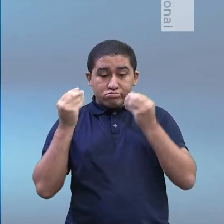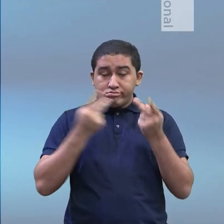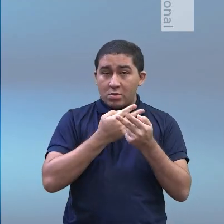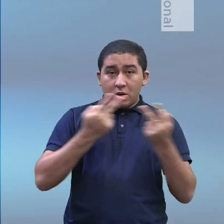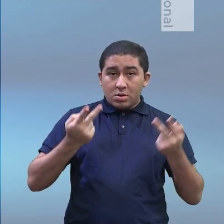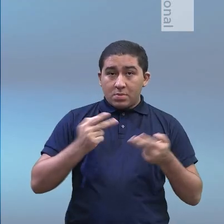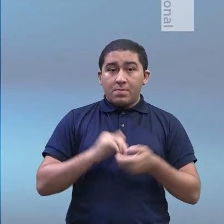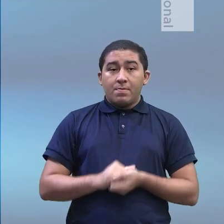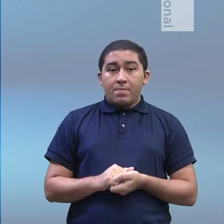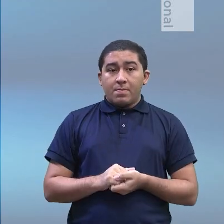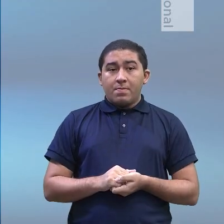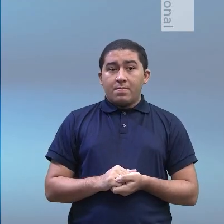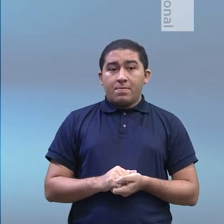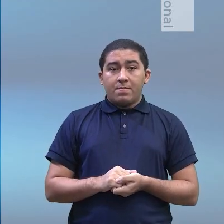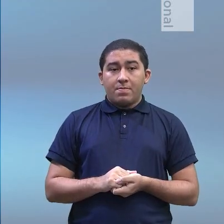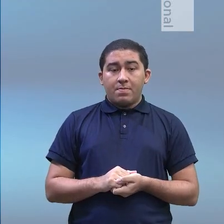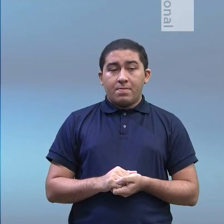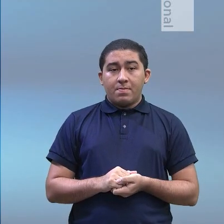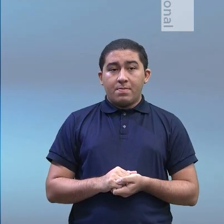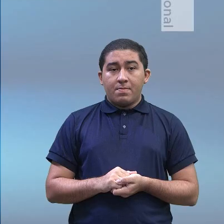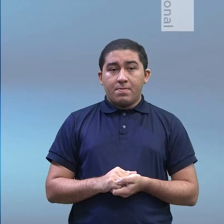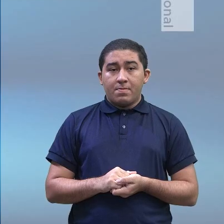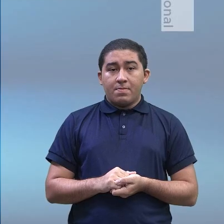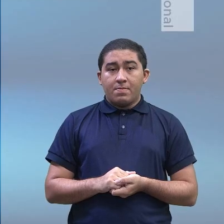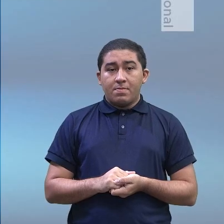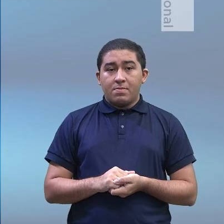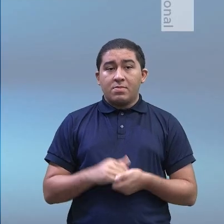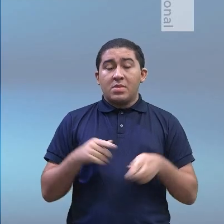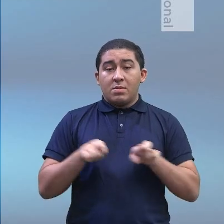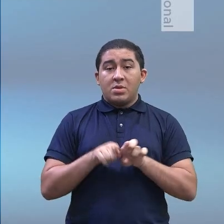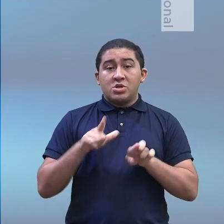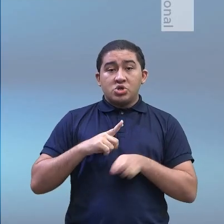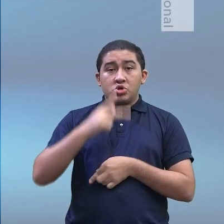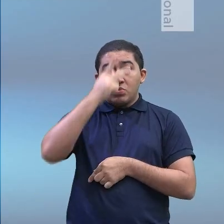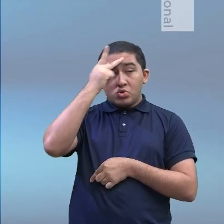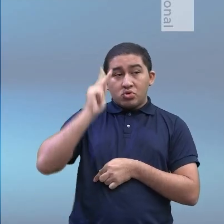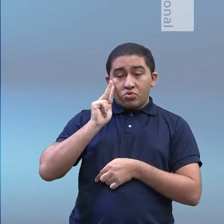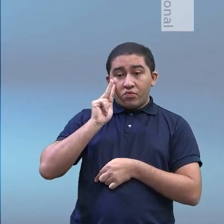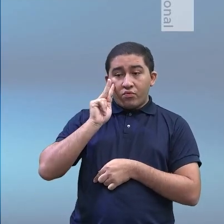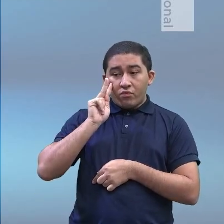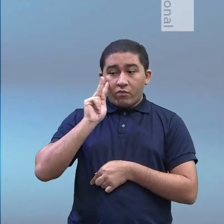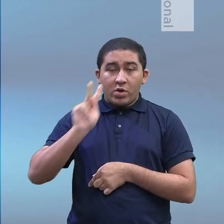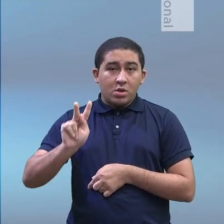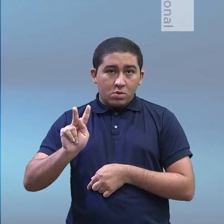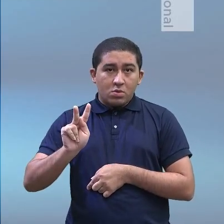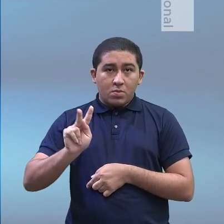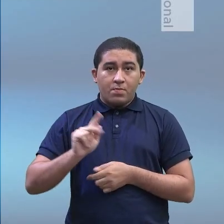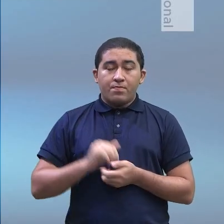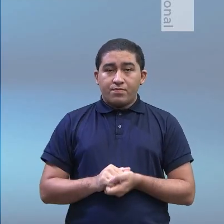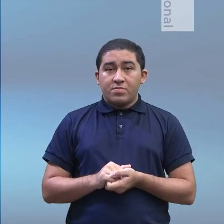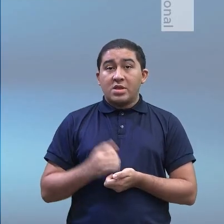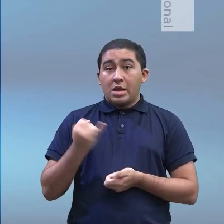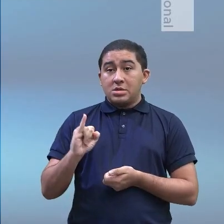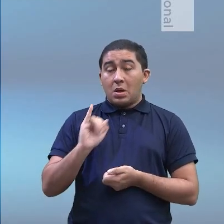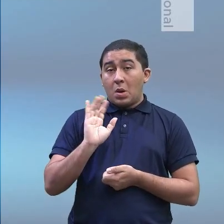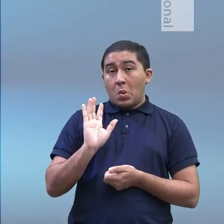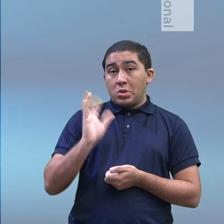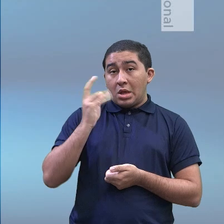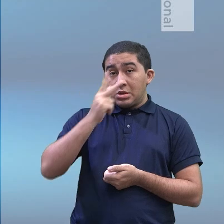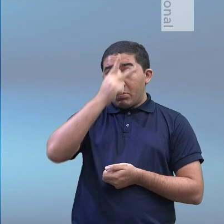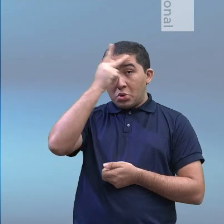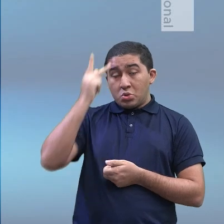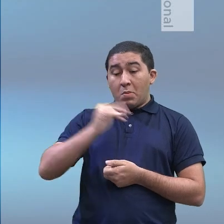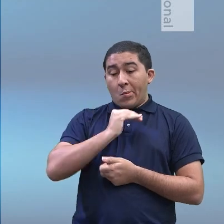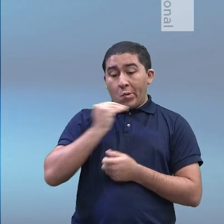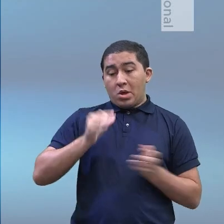nós vamos observar aí, ó, vinha a gente espiar-lhe a cara, né? Então, quando acontece um assassinato, um acidente, alguma